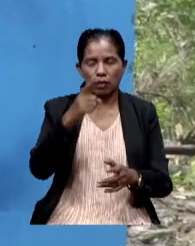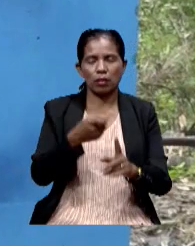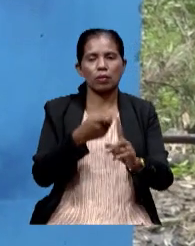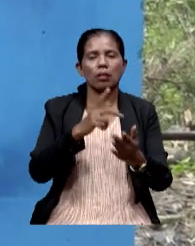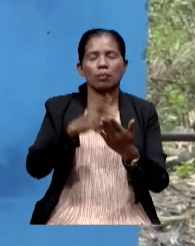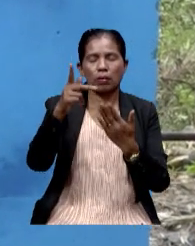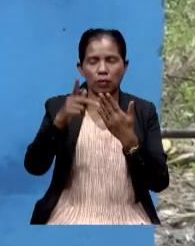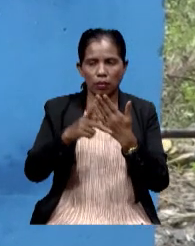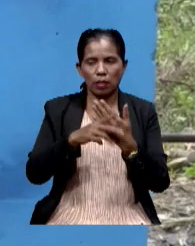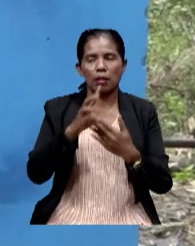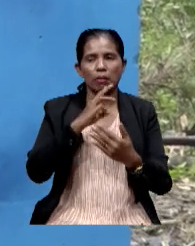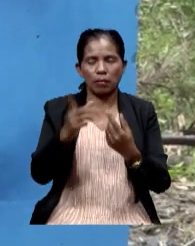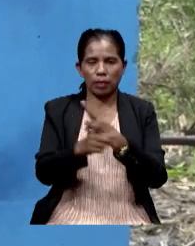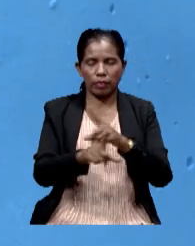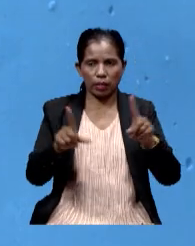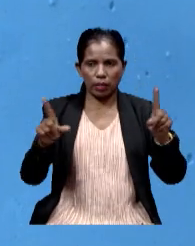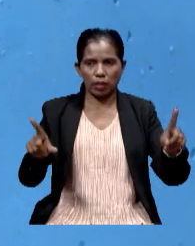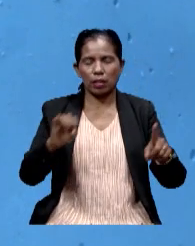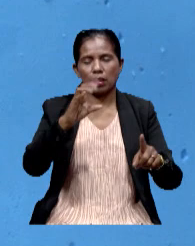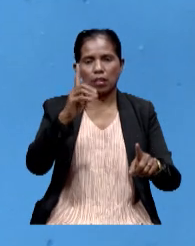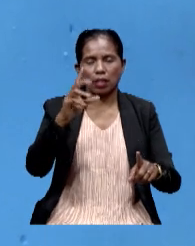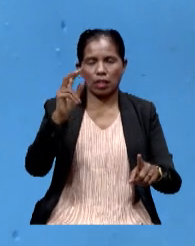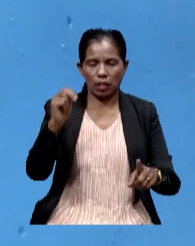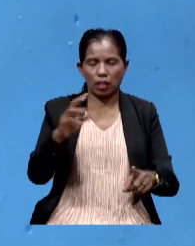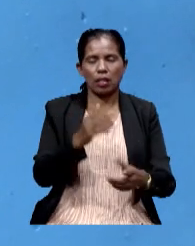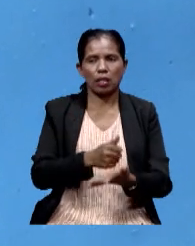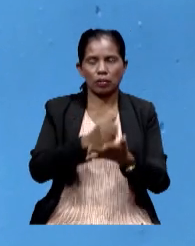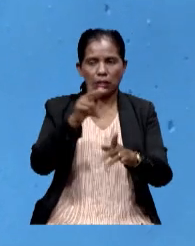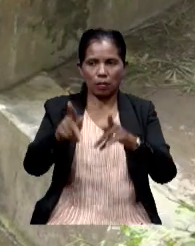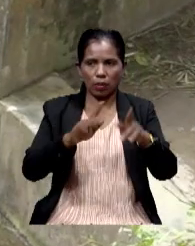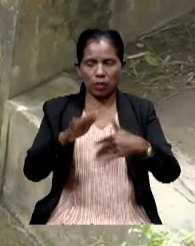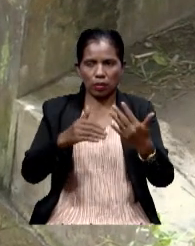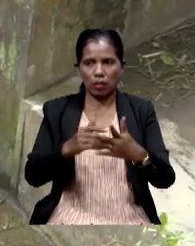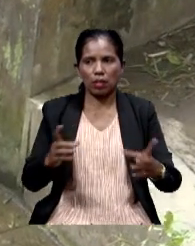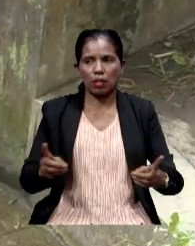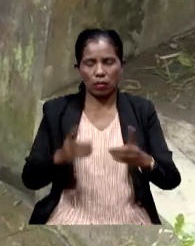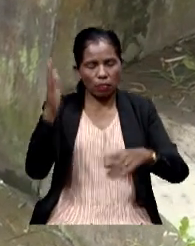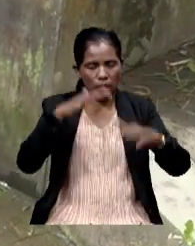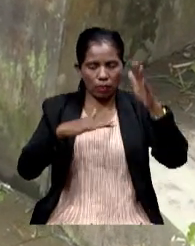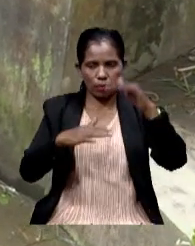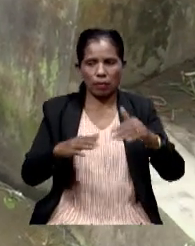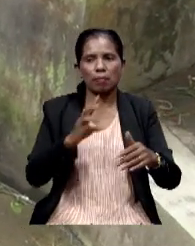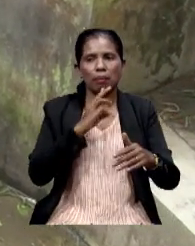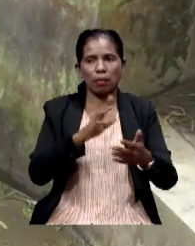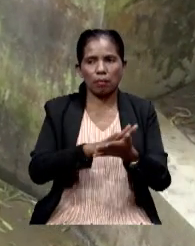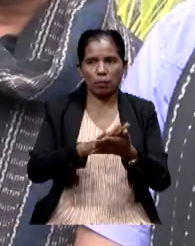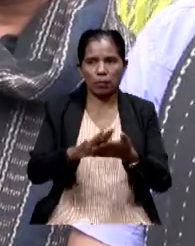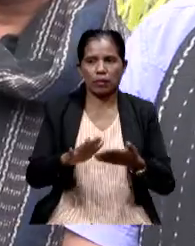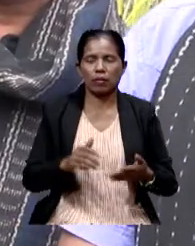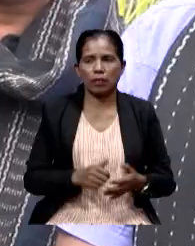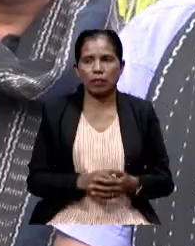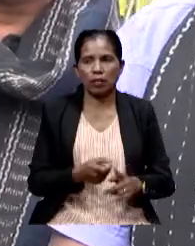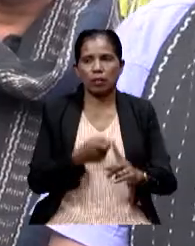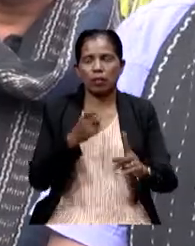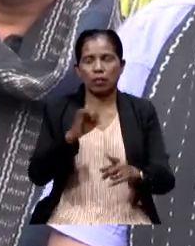programa piloto Beba Liberdade, IDN ha caractulun comunidade, nebe enfrenta problema falta BEMOS. O Instituto de